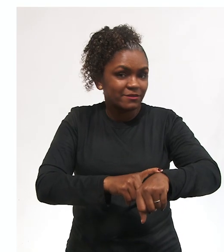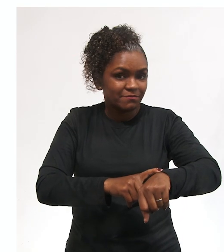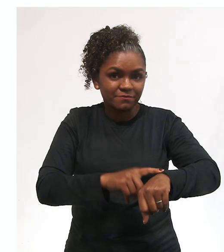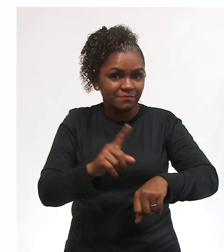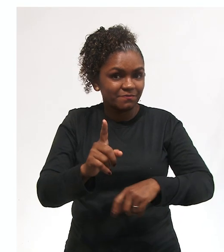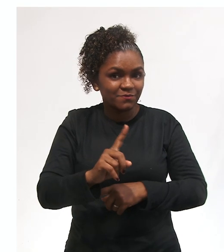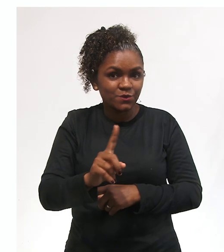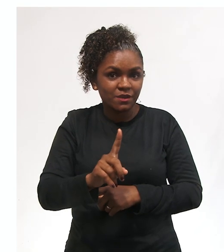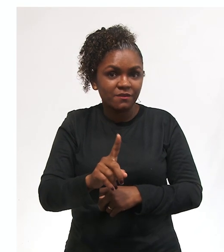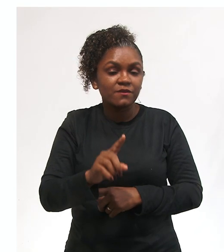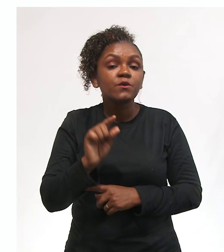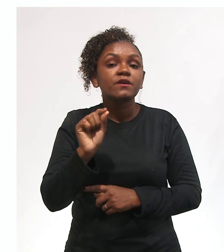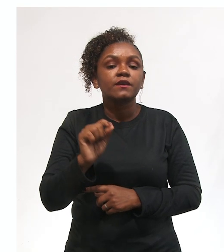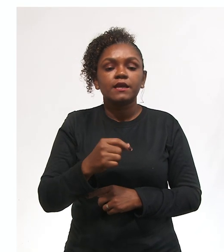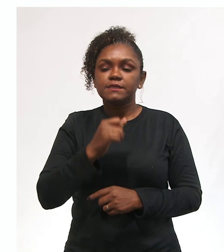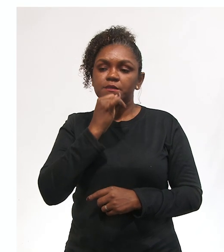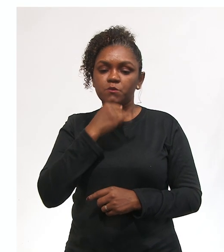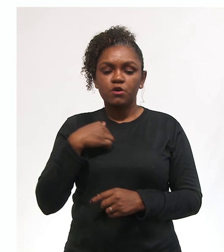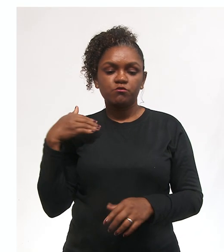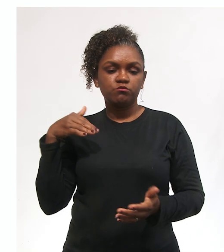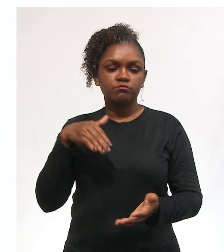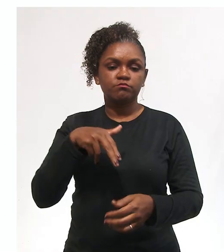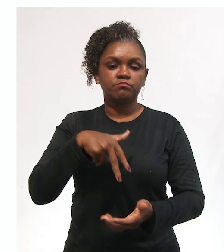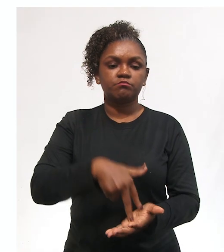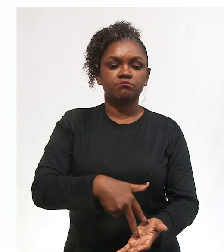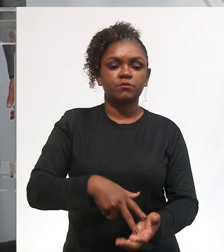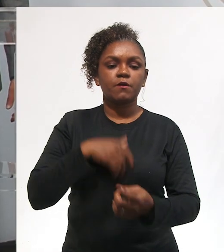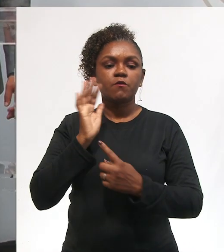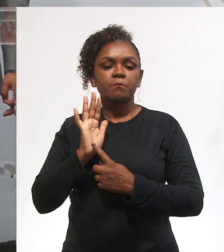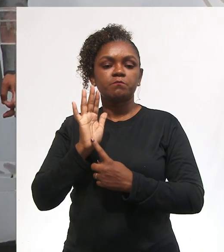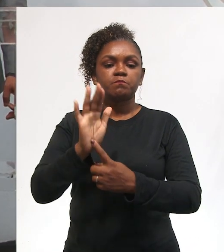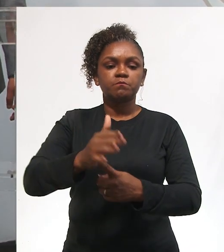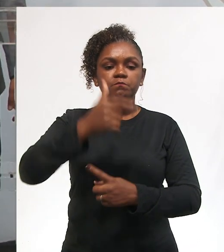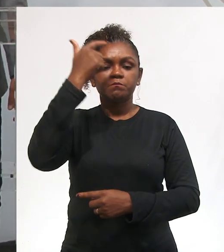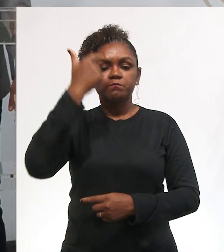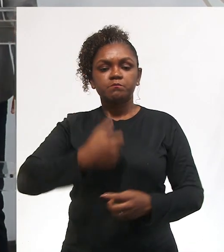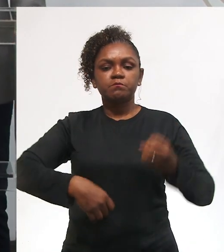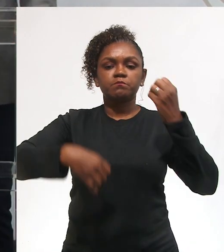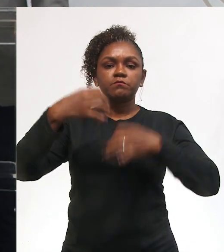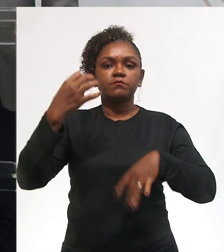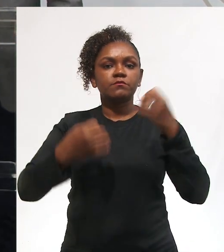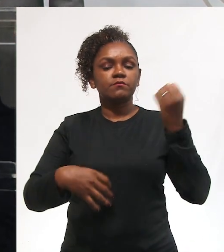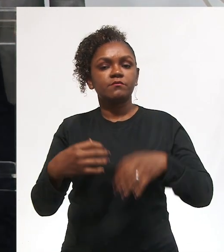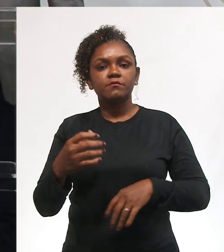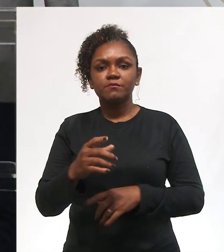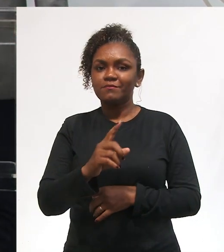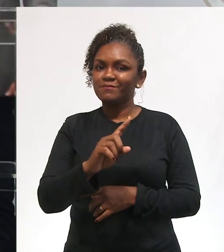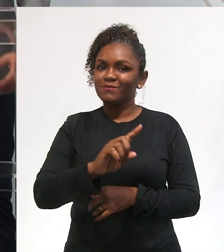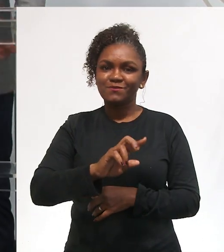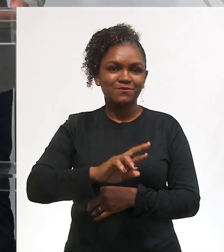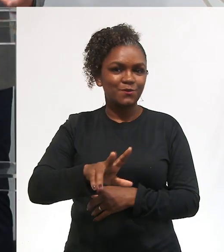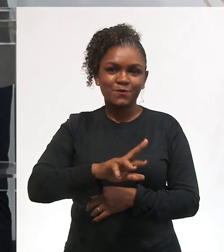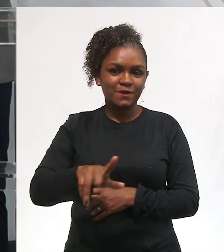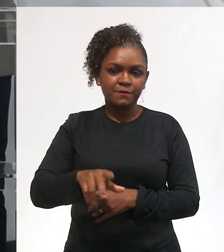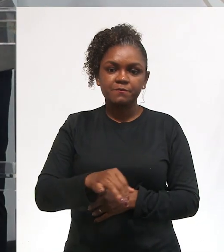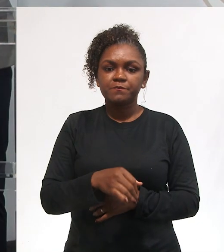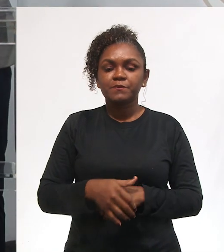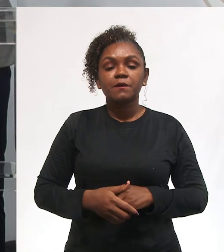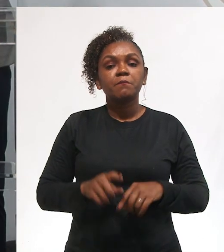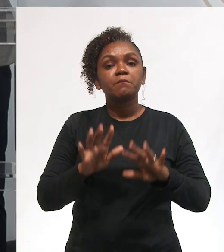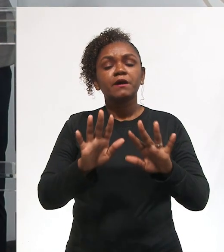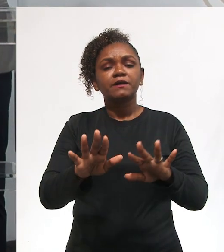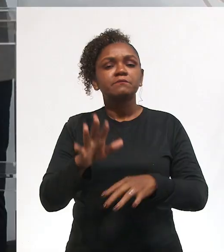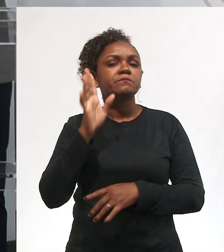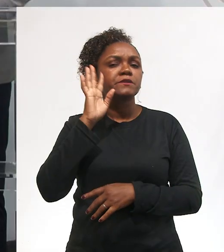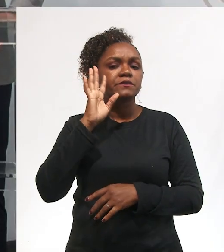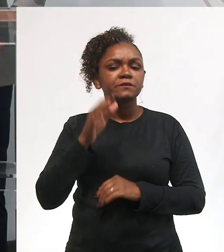chegar a tal hora, vou me apresentar, então vou dar um exemplo aqui que eu fazia muito lá no Instituto Federal de Rio de Janeiro. Imagina, eu lá, chegava de bermuda,